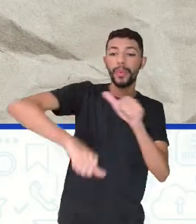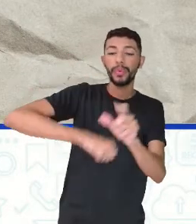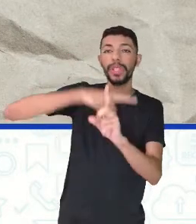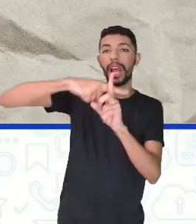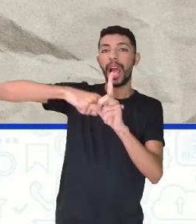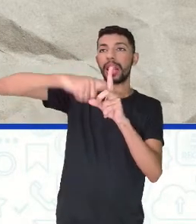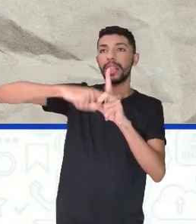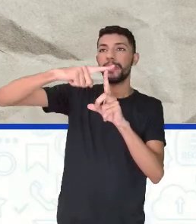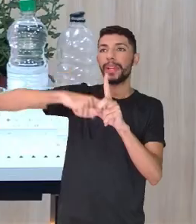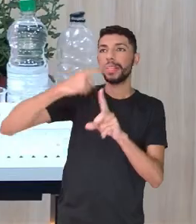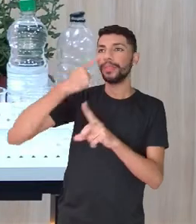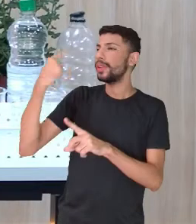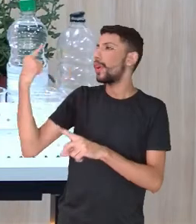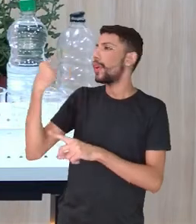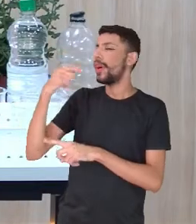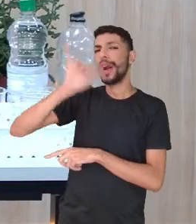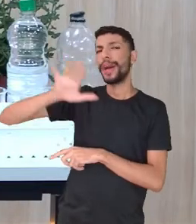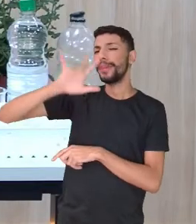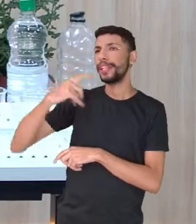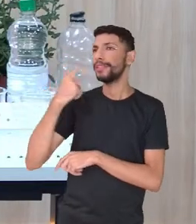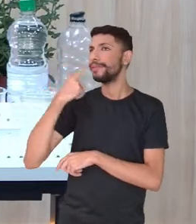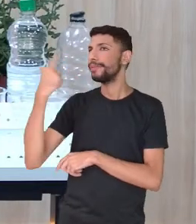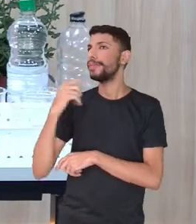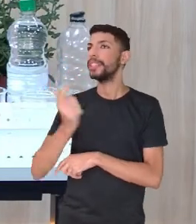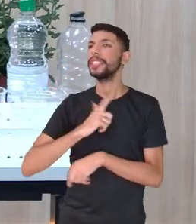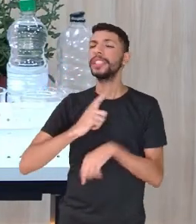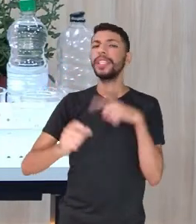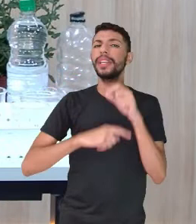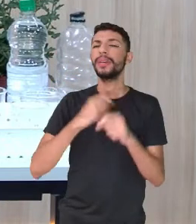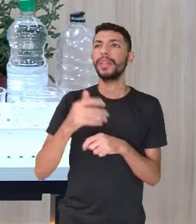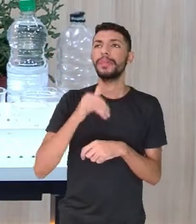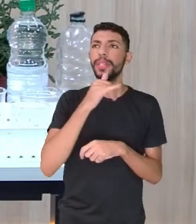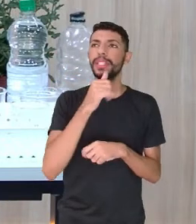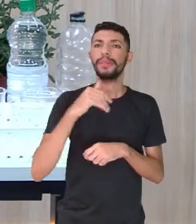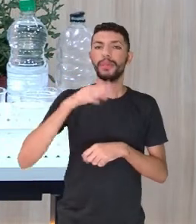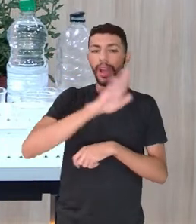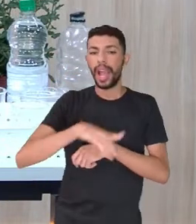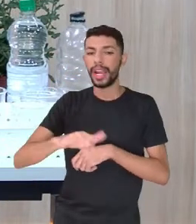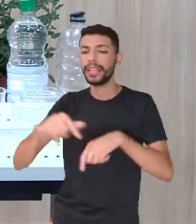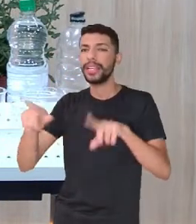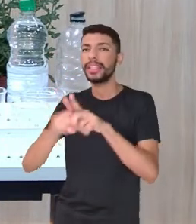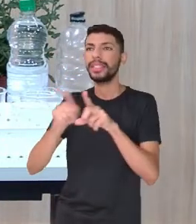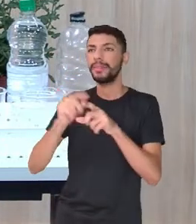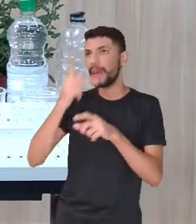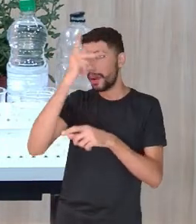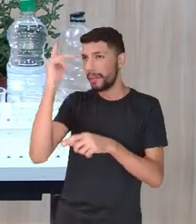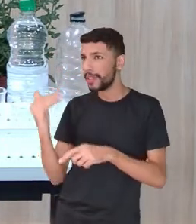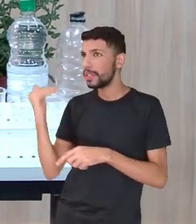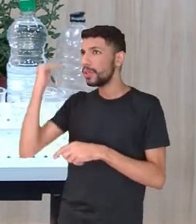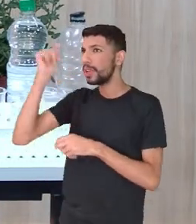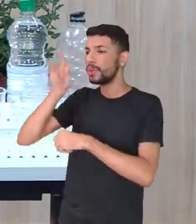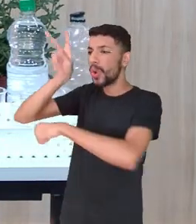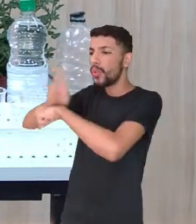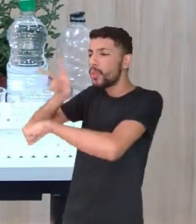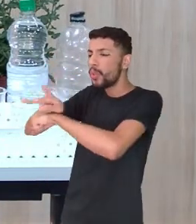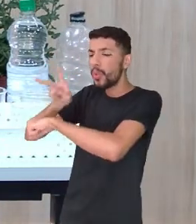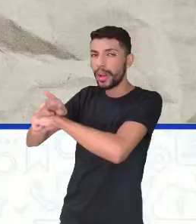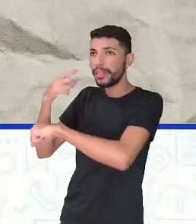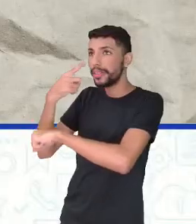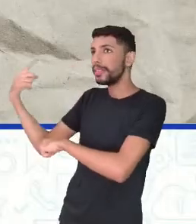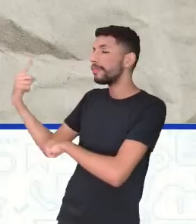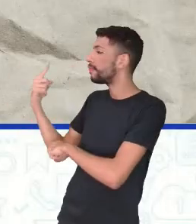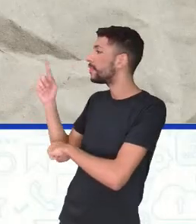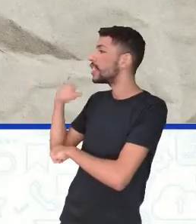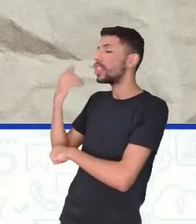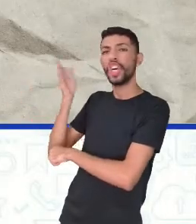aí na questão da imagem. Está uma criança, um adulto cuidando, né? Essa imagem aqui. E a gente já imagina pelo